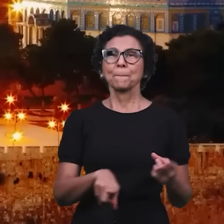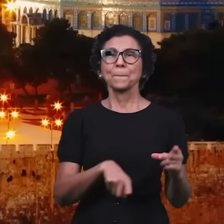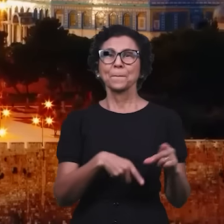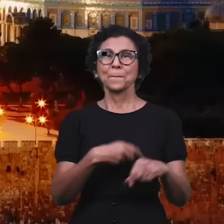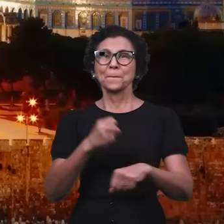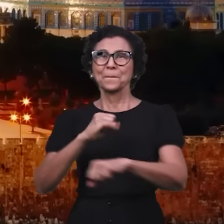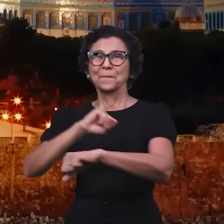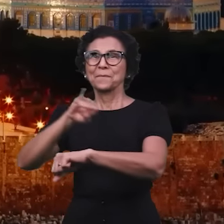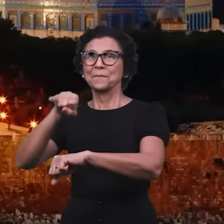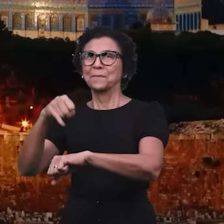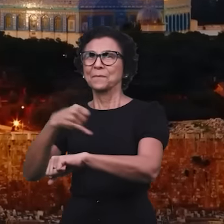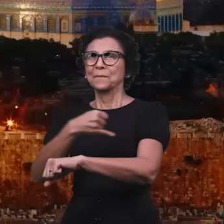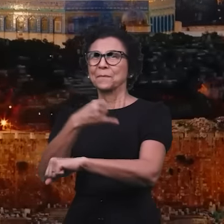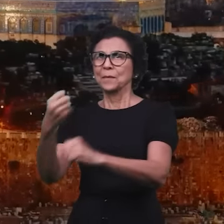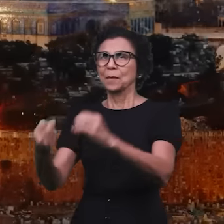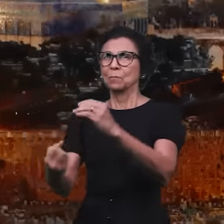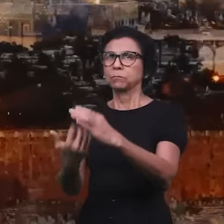ó